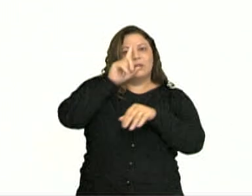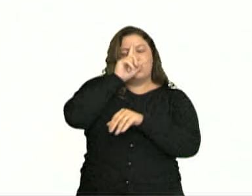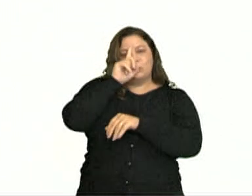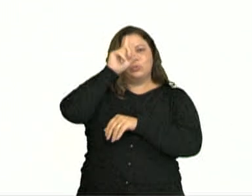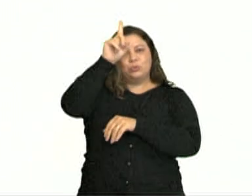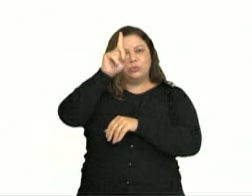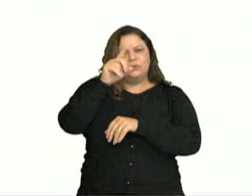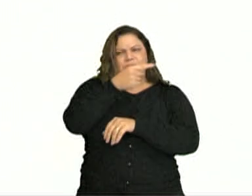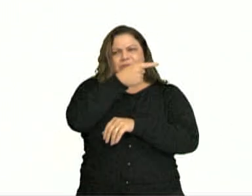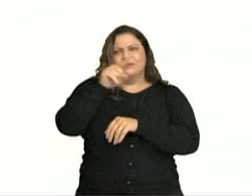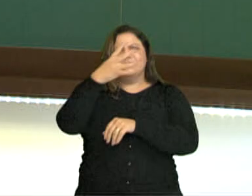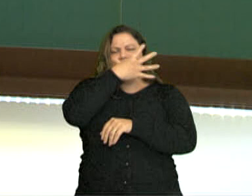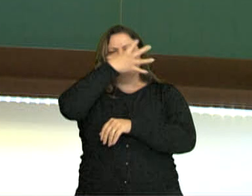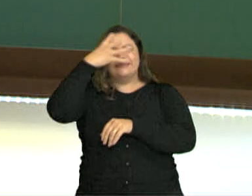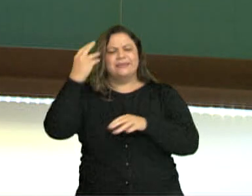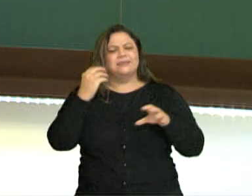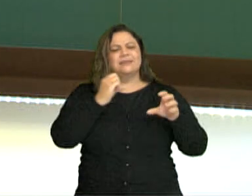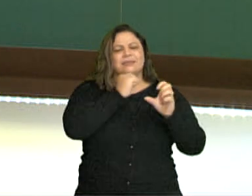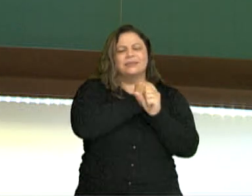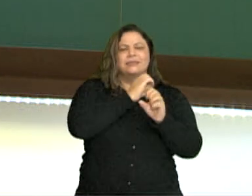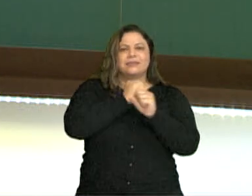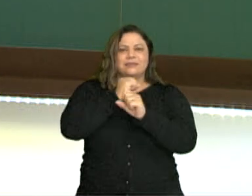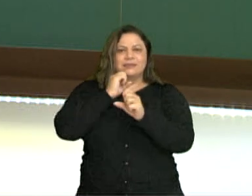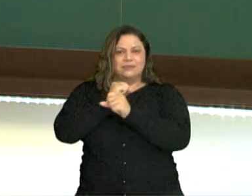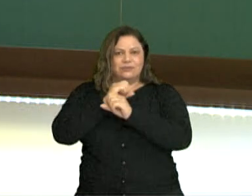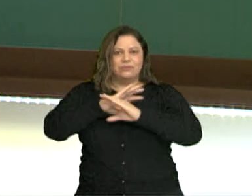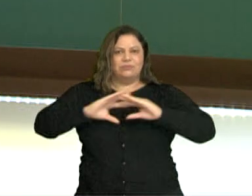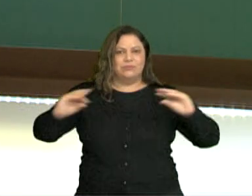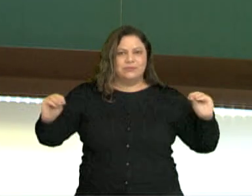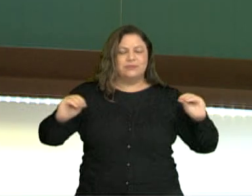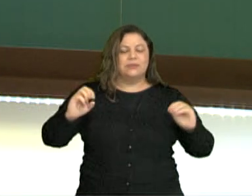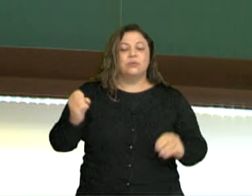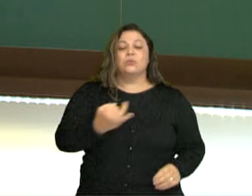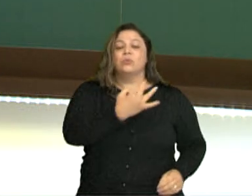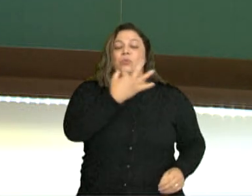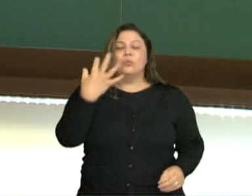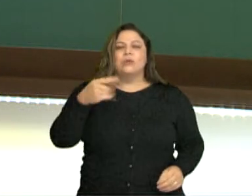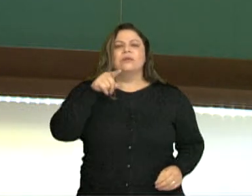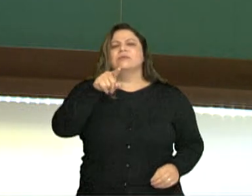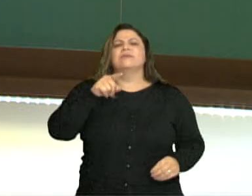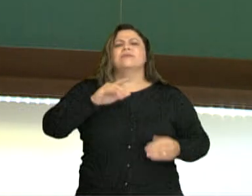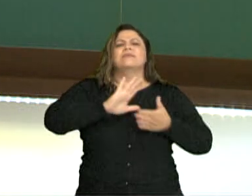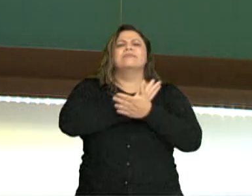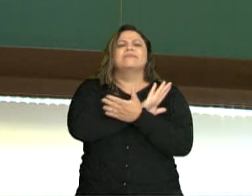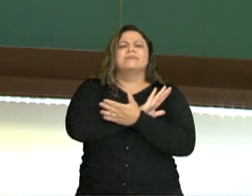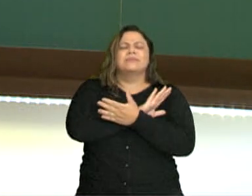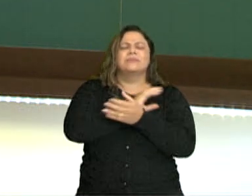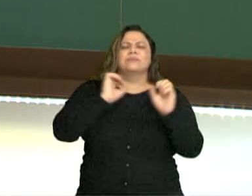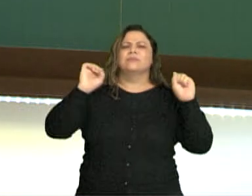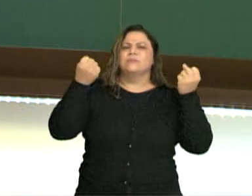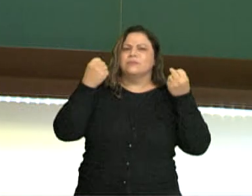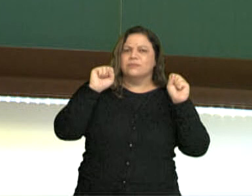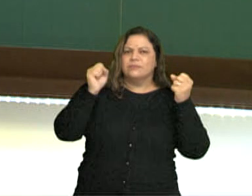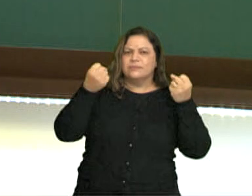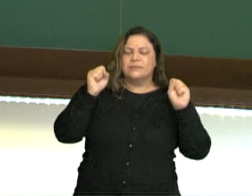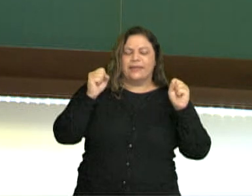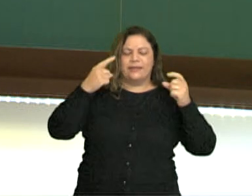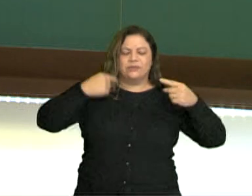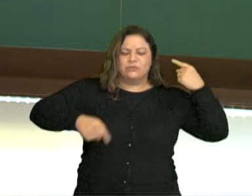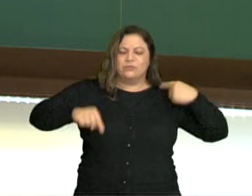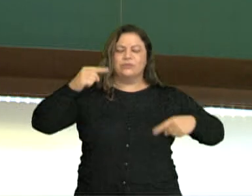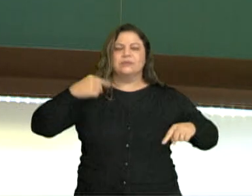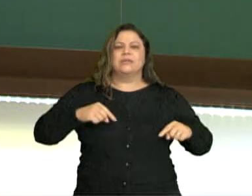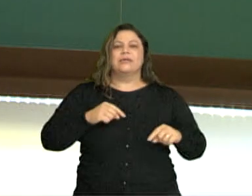de somar as calorias consumidas e o quanto que você gastou na sua atividade física. Considere também o tempo